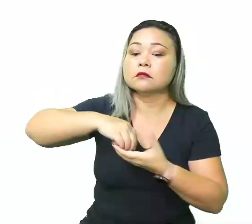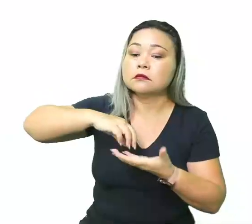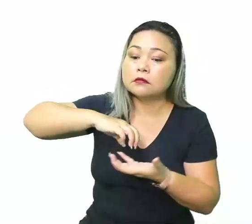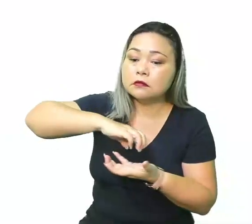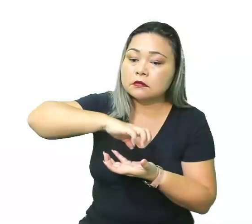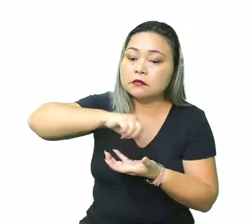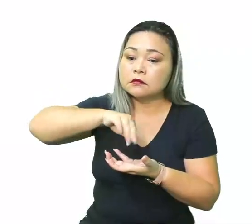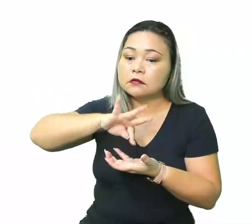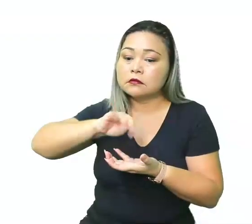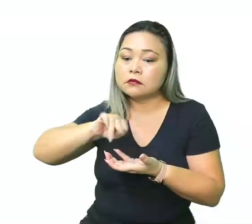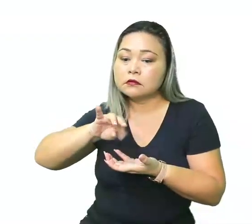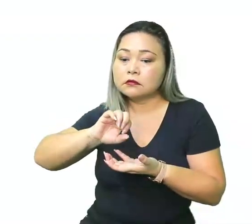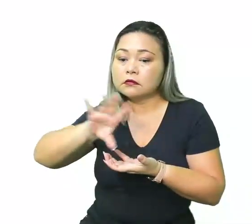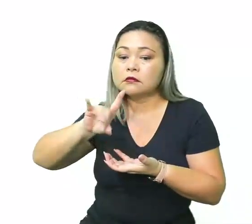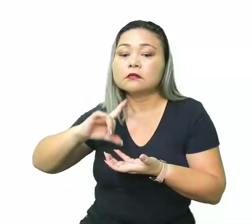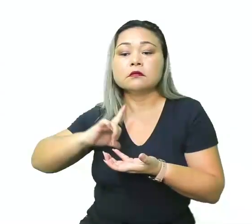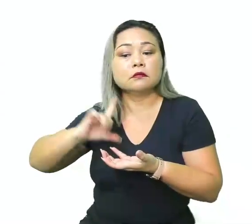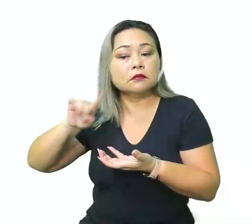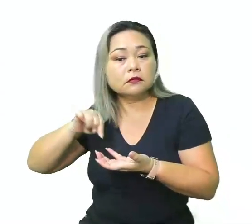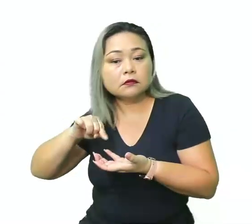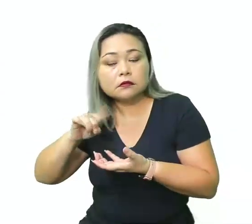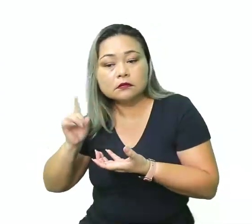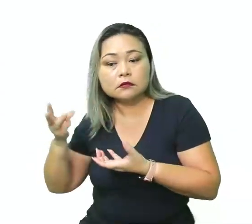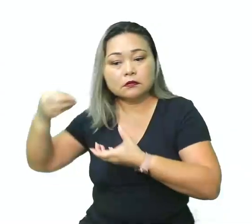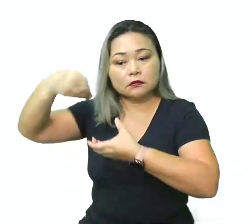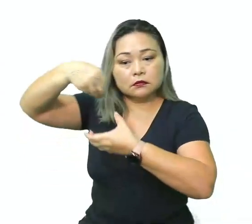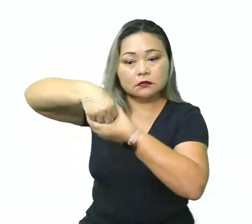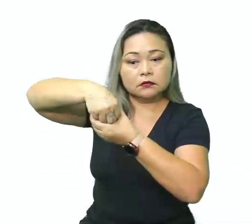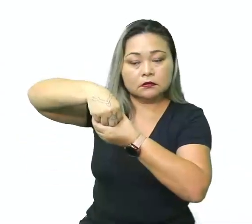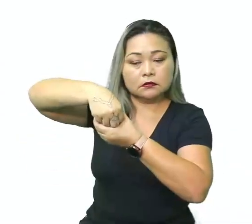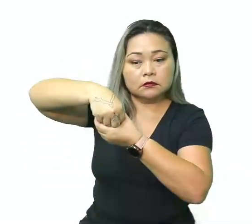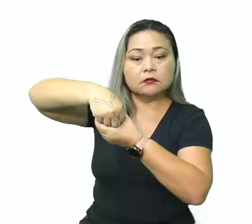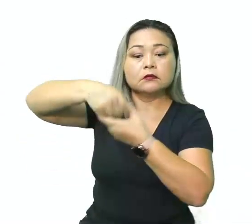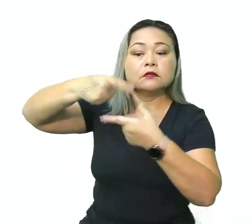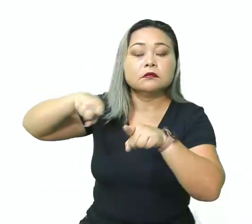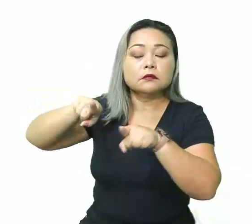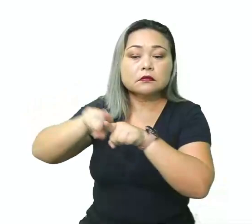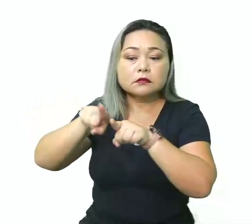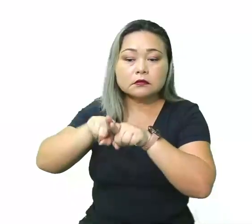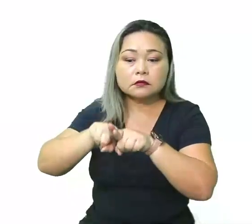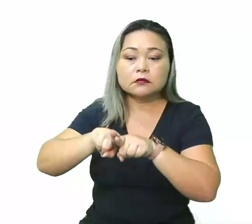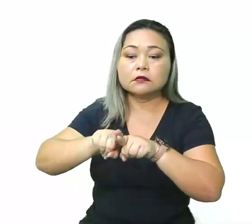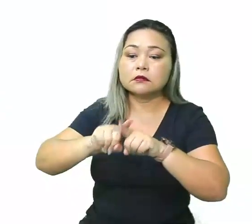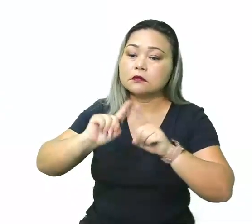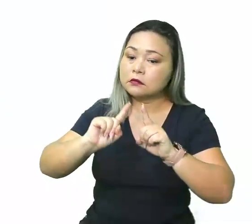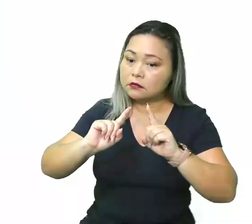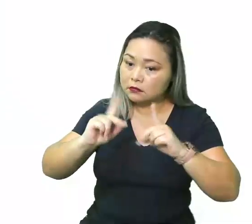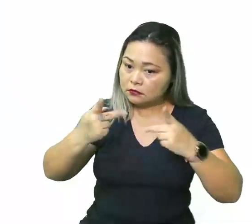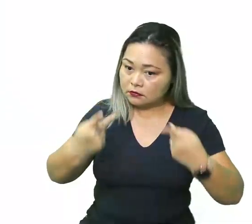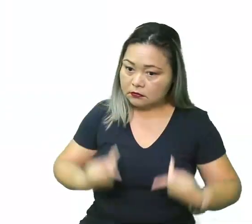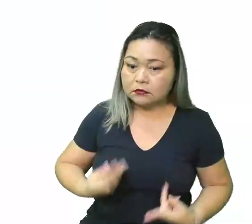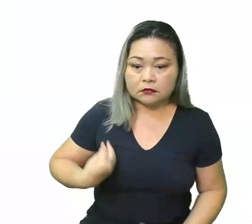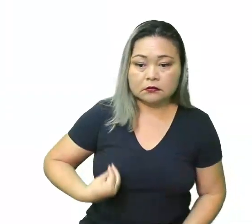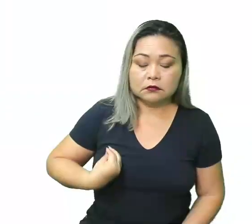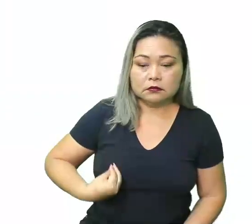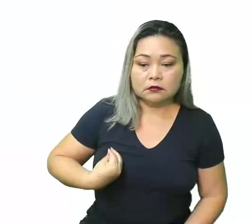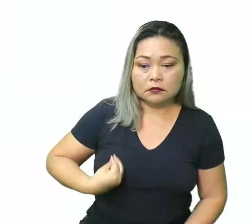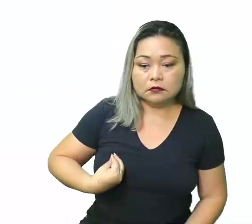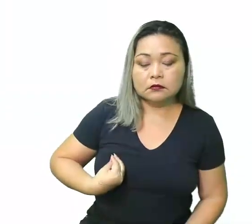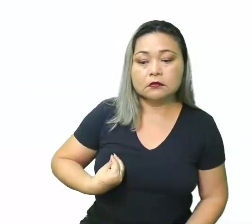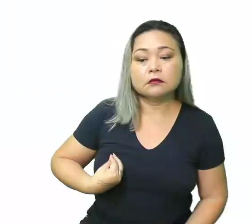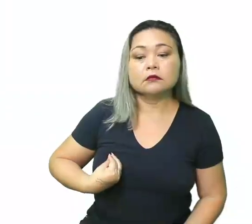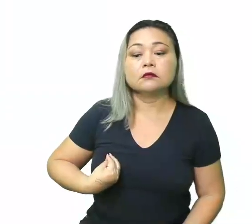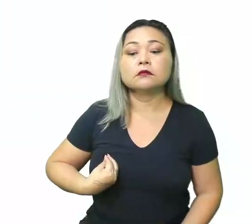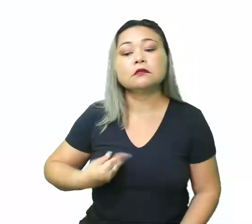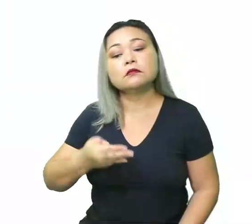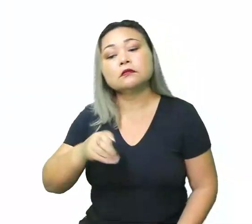ecossistema, e esse ecossistema que vai estar aí abrigando tanto a forma de seres vivos, a vida, fatores